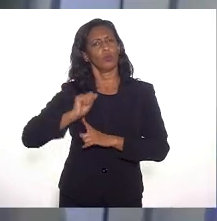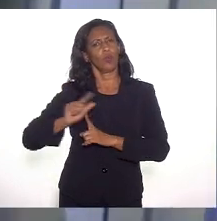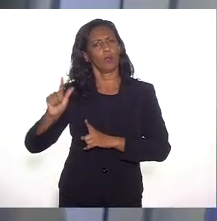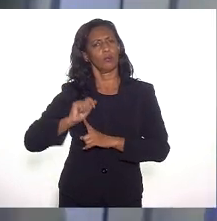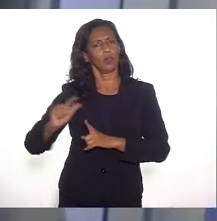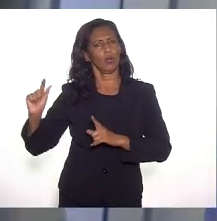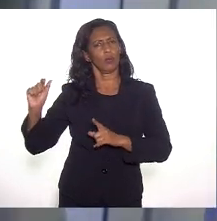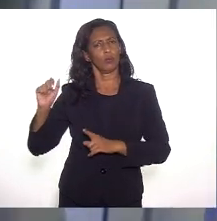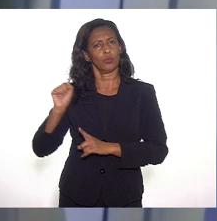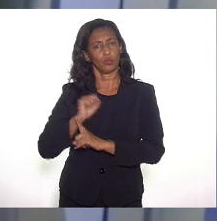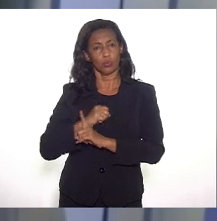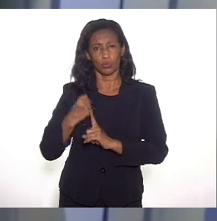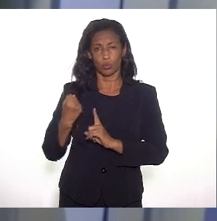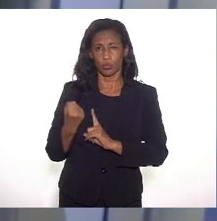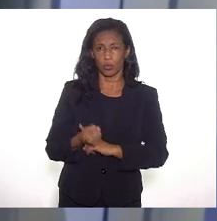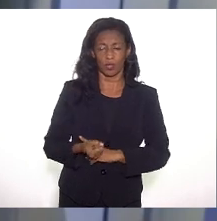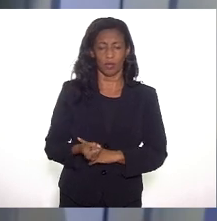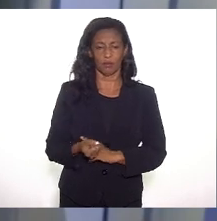mera,